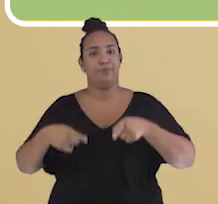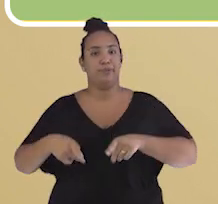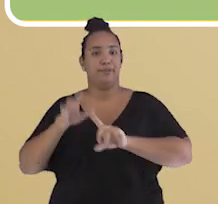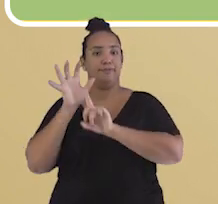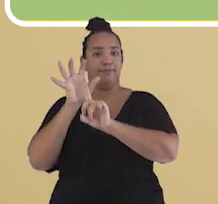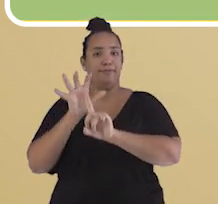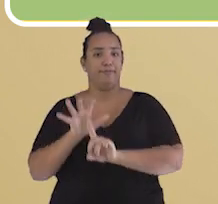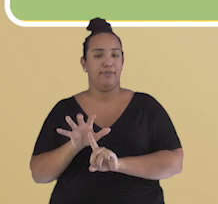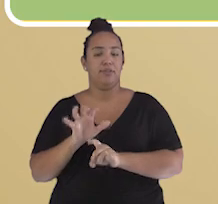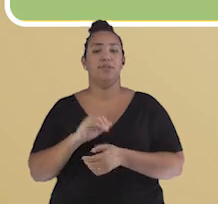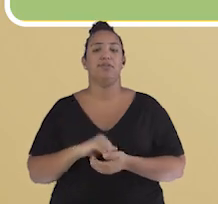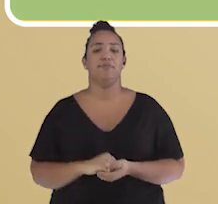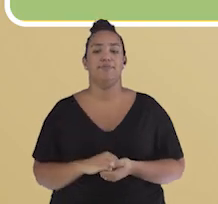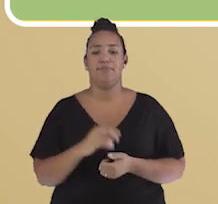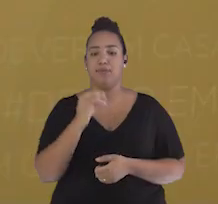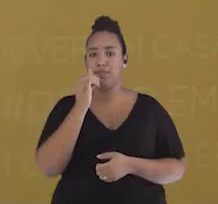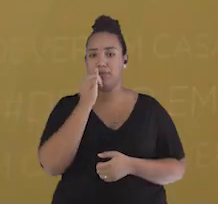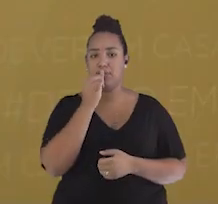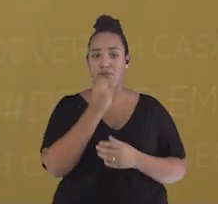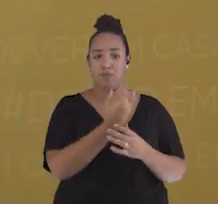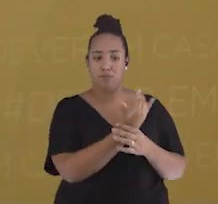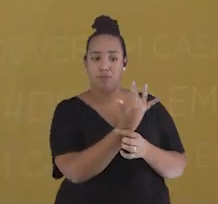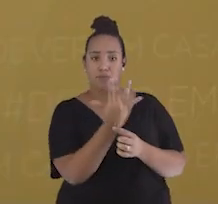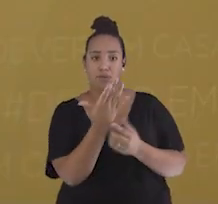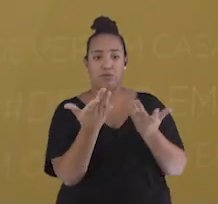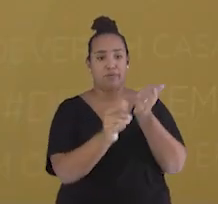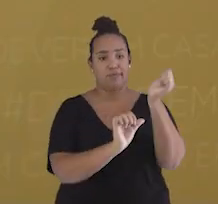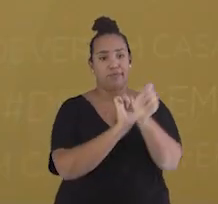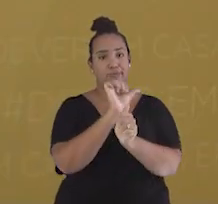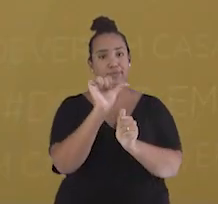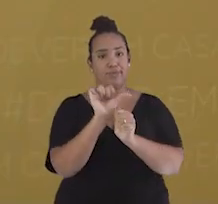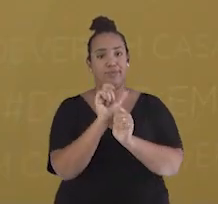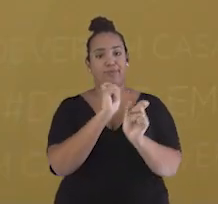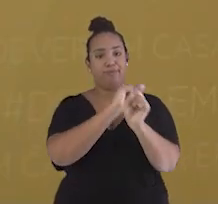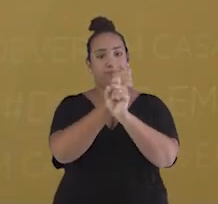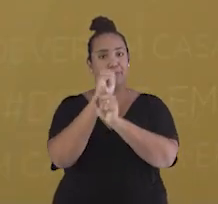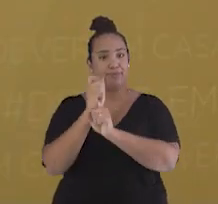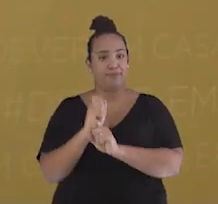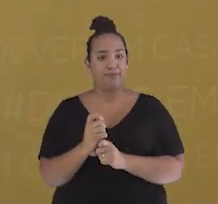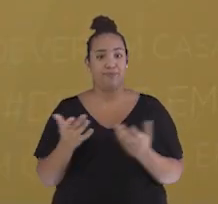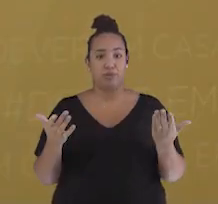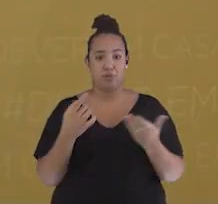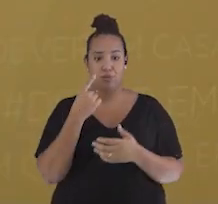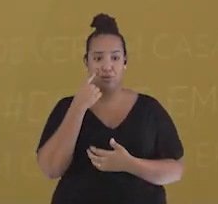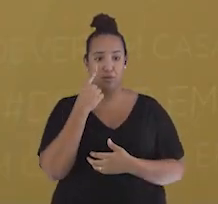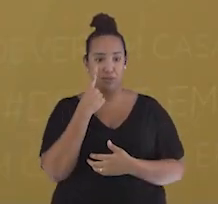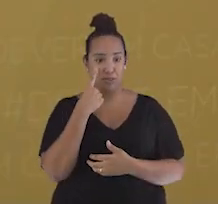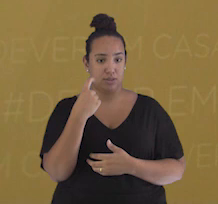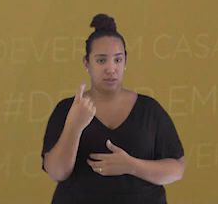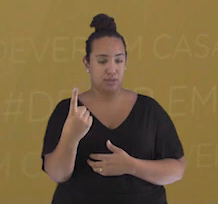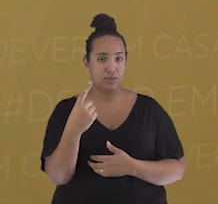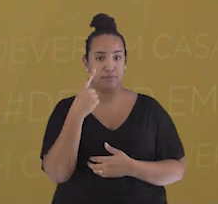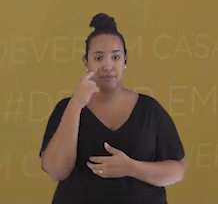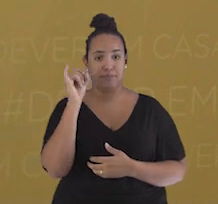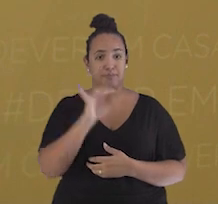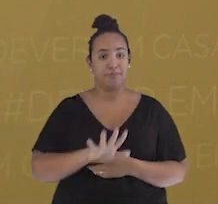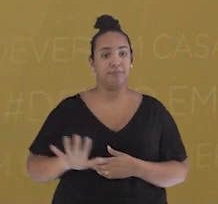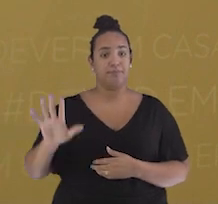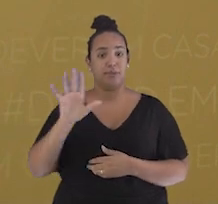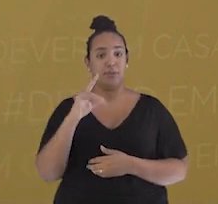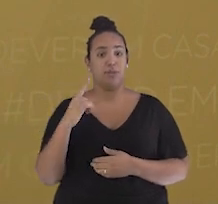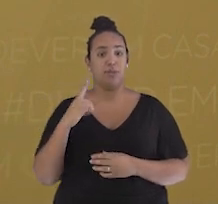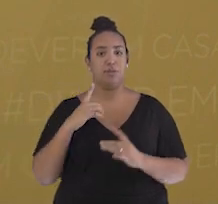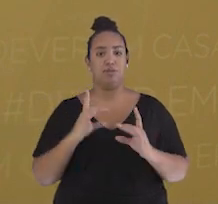essas transformações sociais também mudaram o contexto ambiental, tais como as paisagens naturais, que deram lugares a